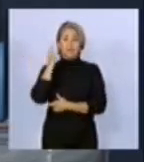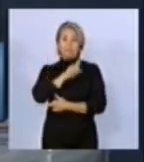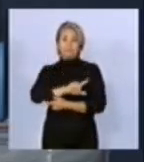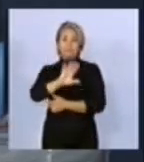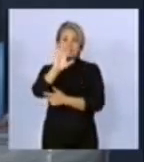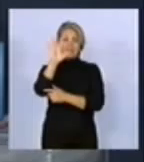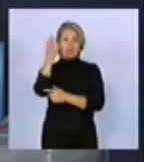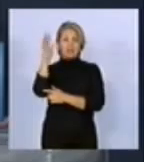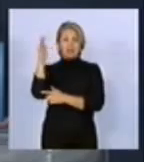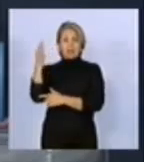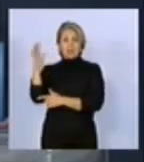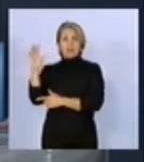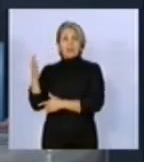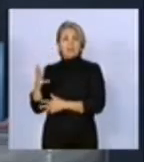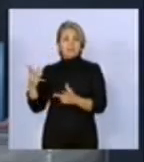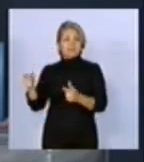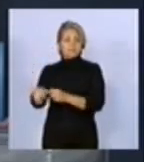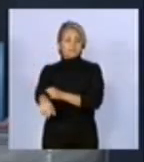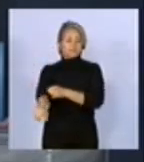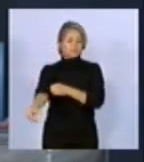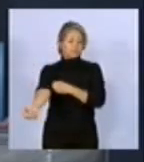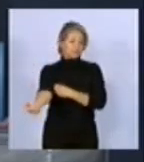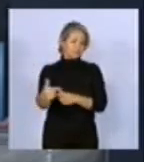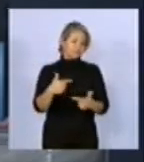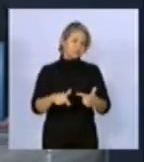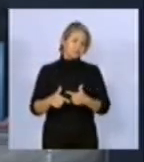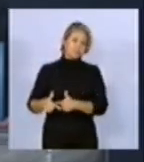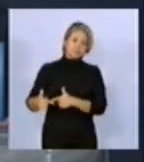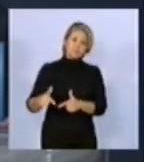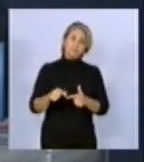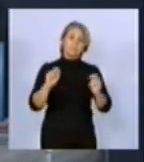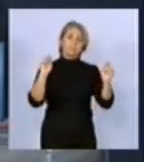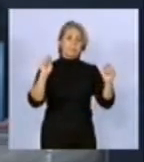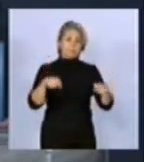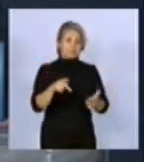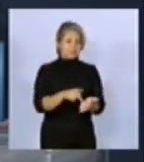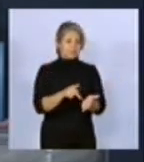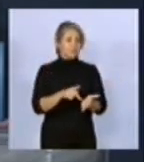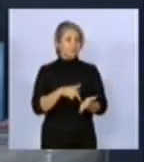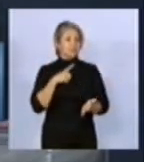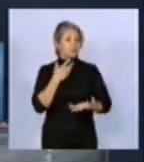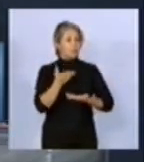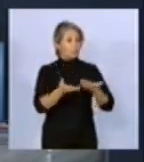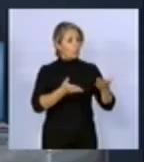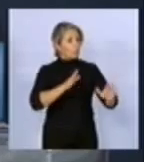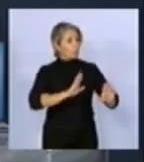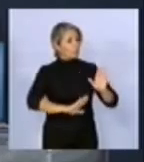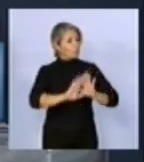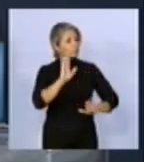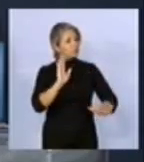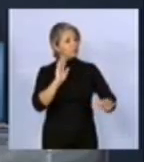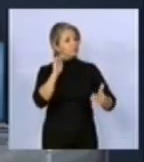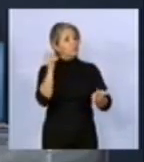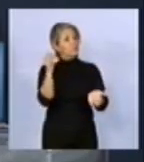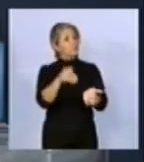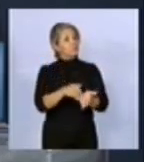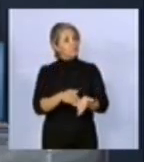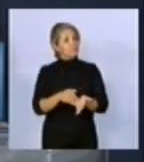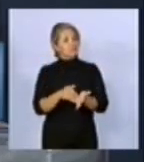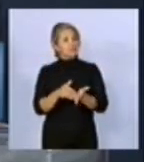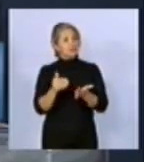substituição aos combustíveis fósseis é necessário ter cautela com o fim da queima da Palha da